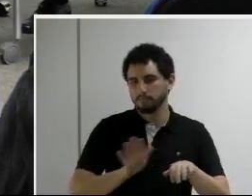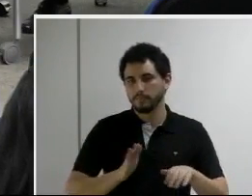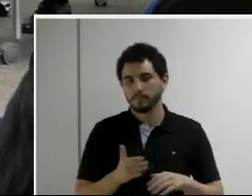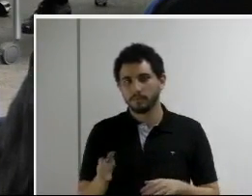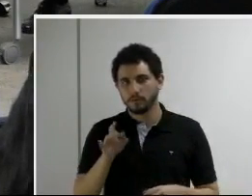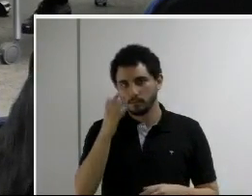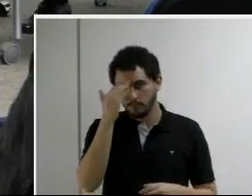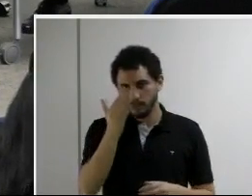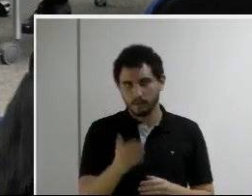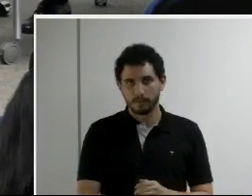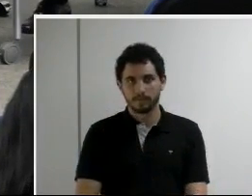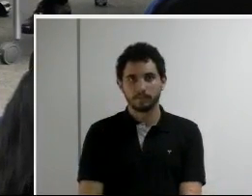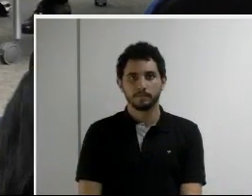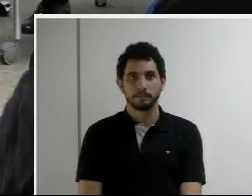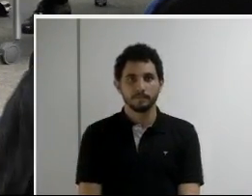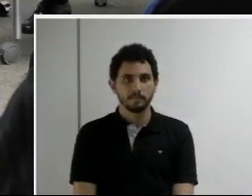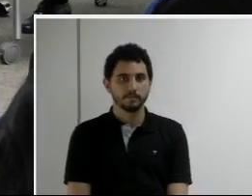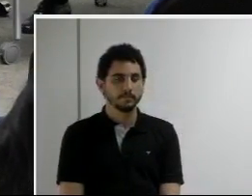muito obrigado.